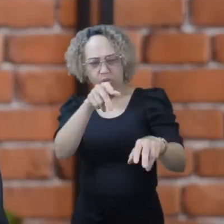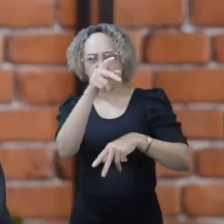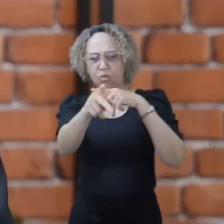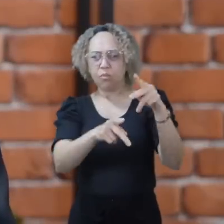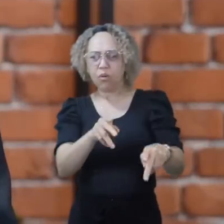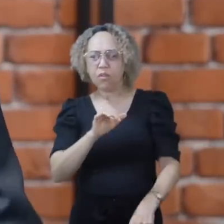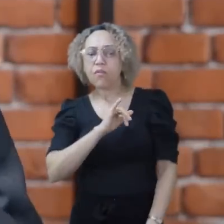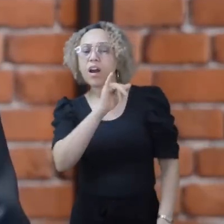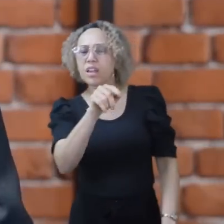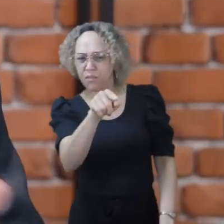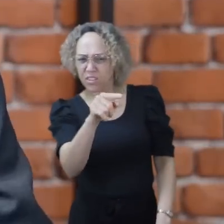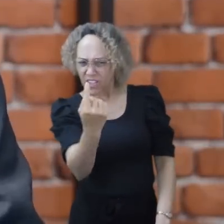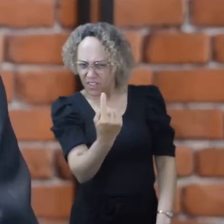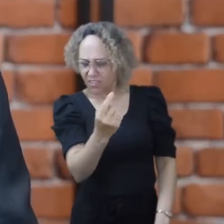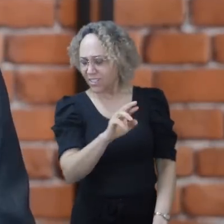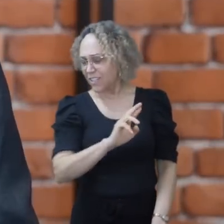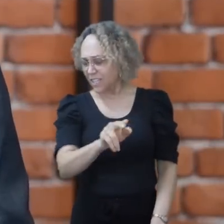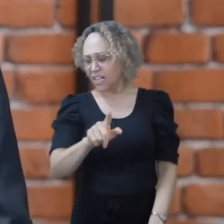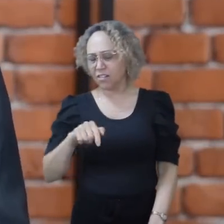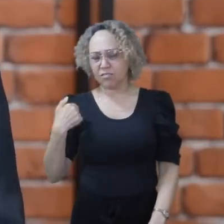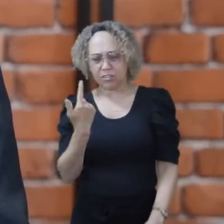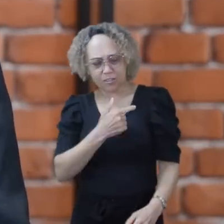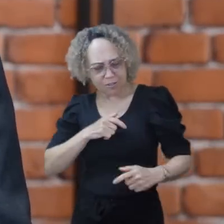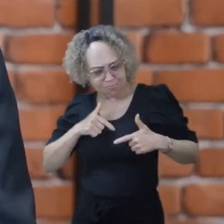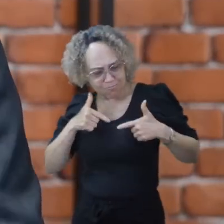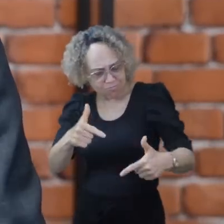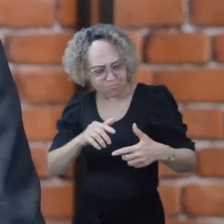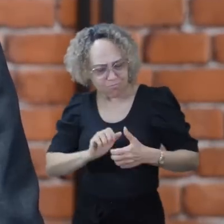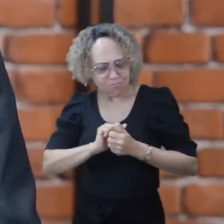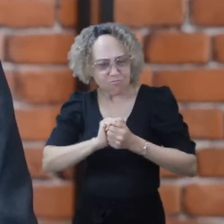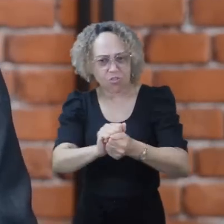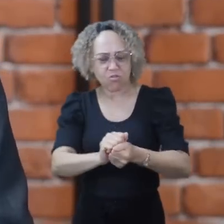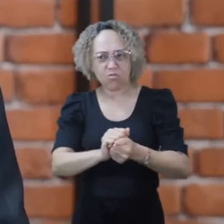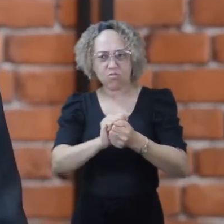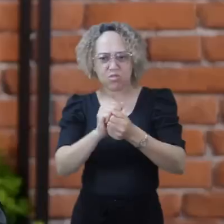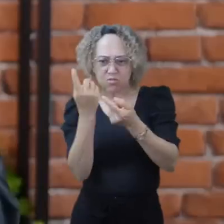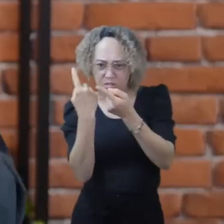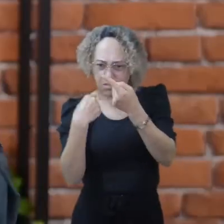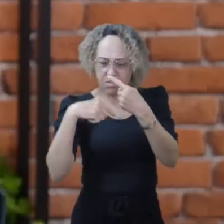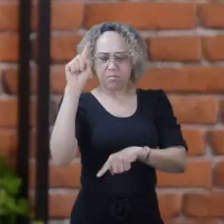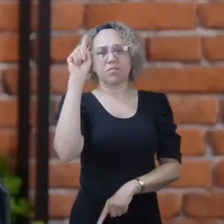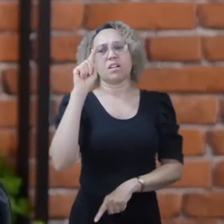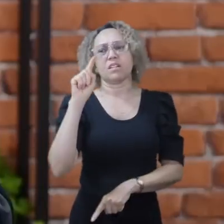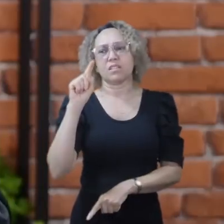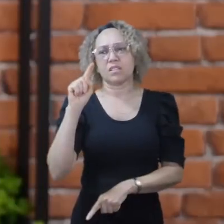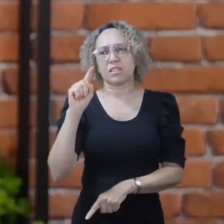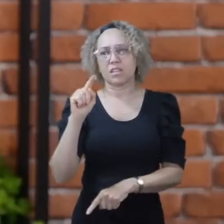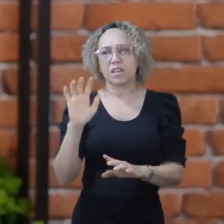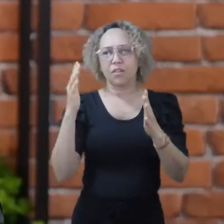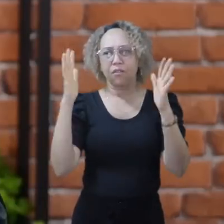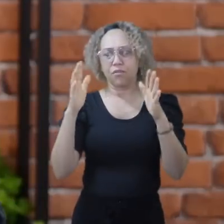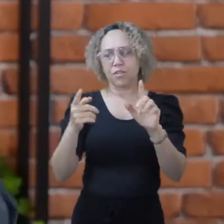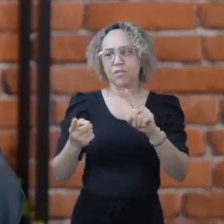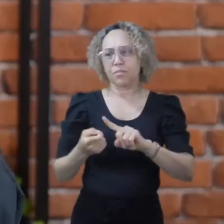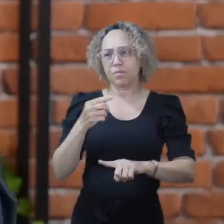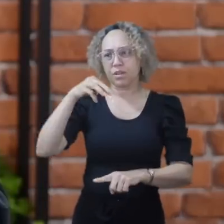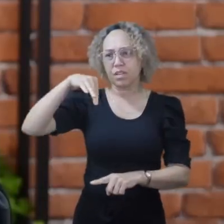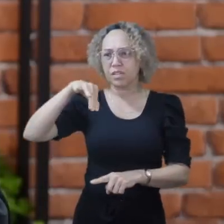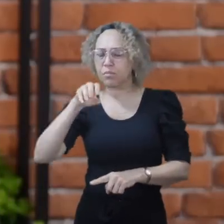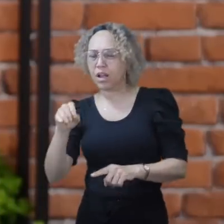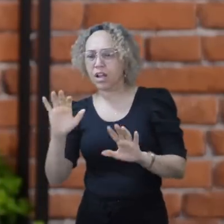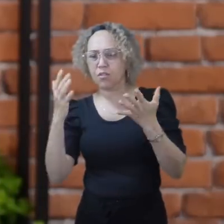está só. A luta continua e vamos juntos avançar ainda mais. Viva o 1º de maio, viva